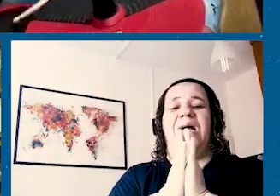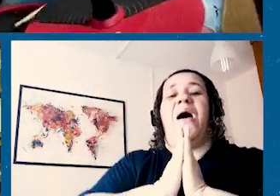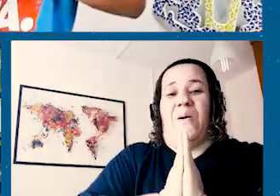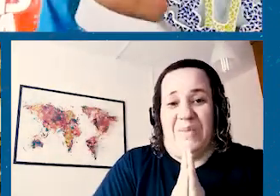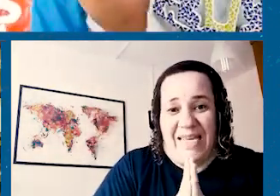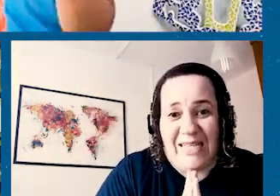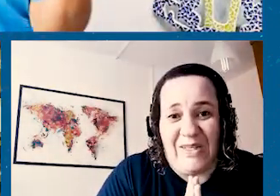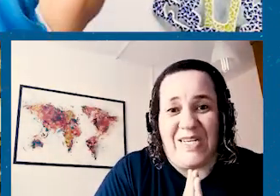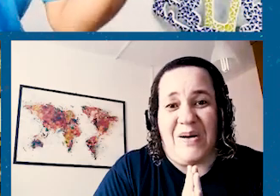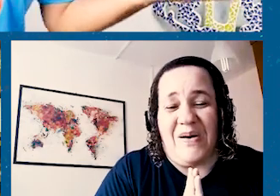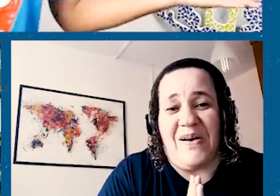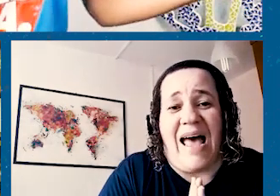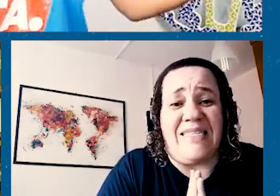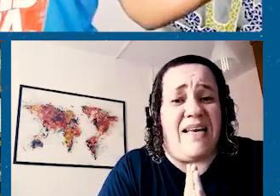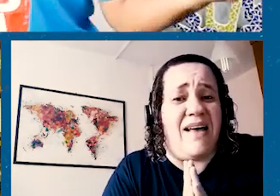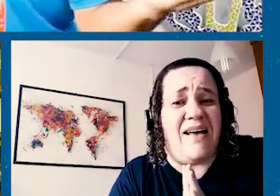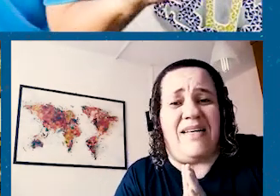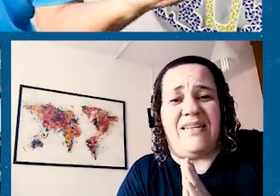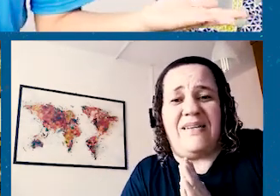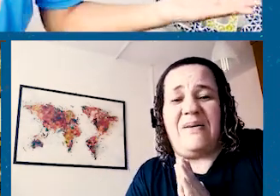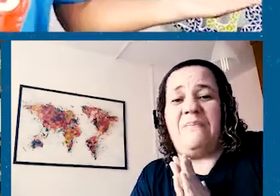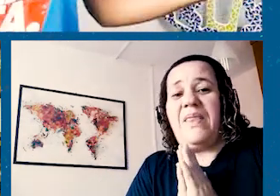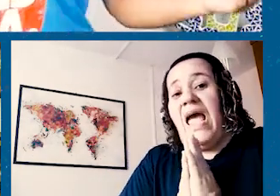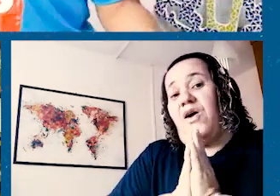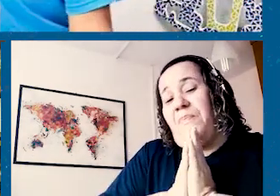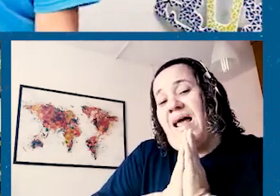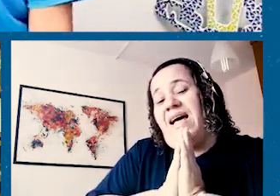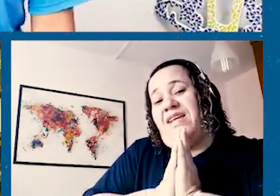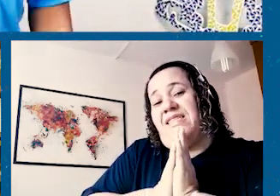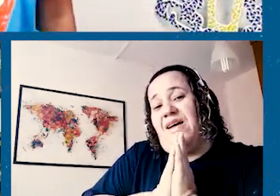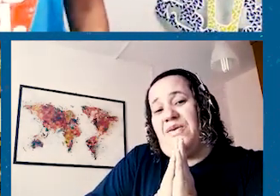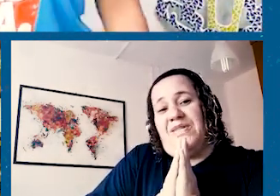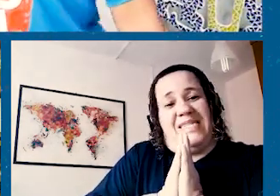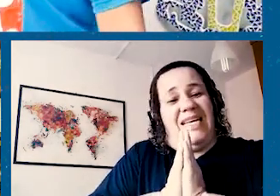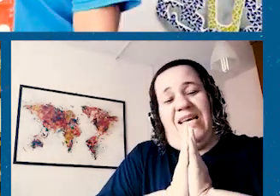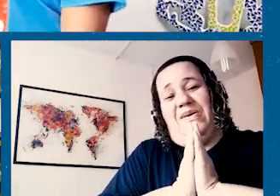Obrigado, obrigado de coração. Com